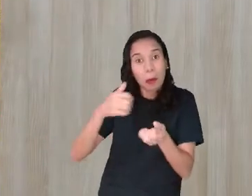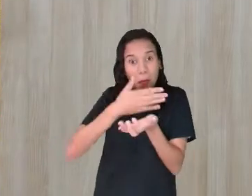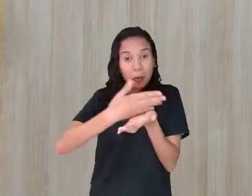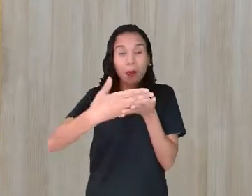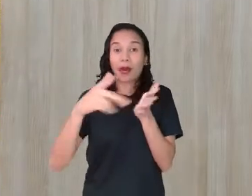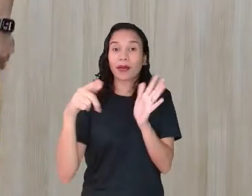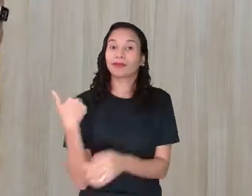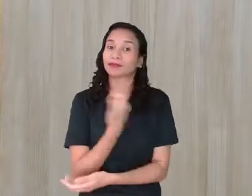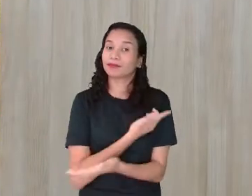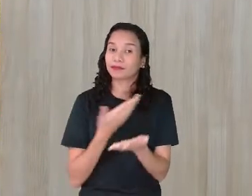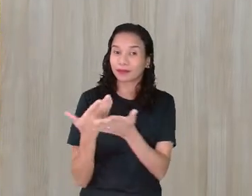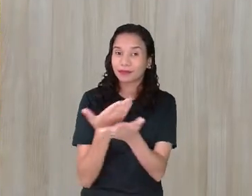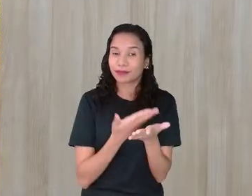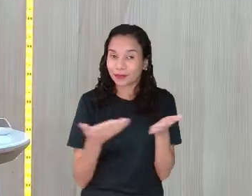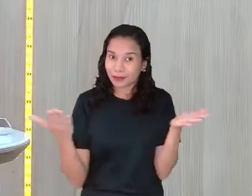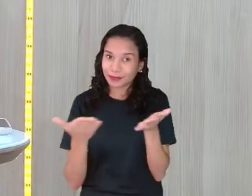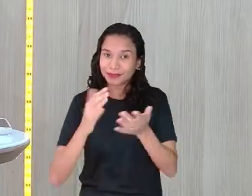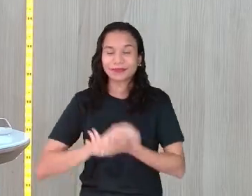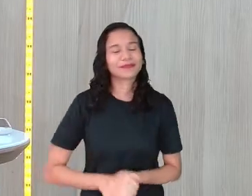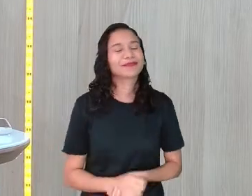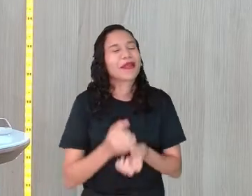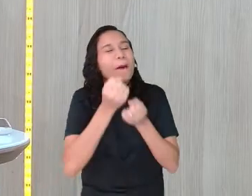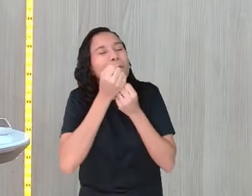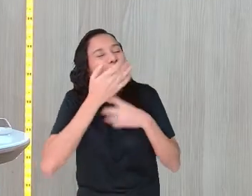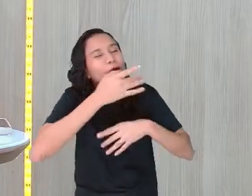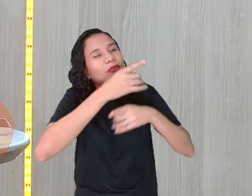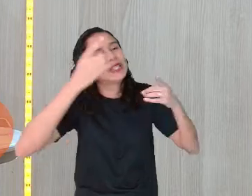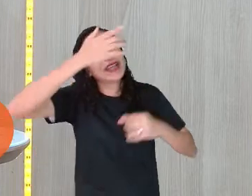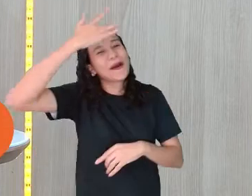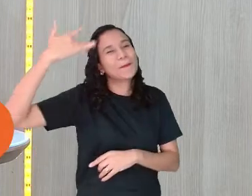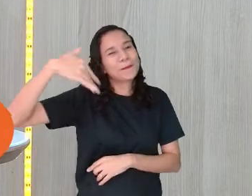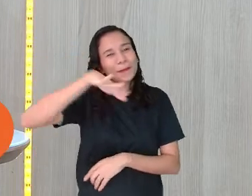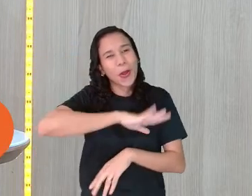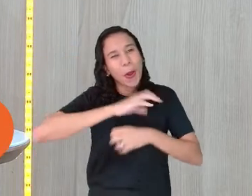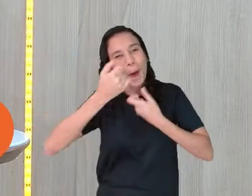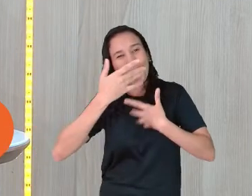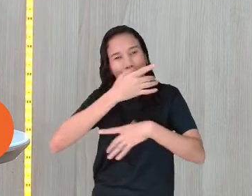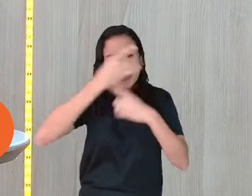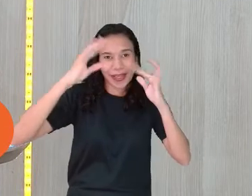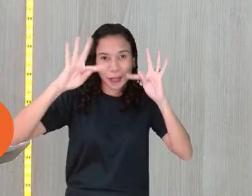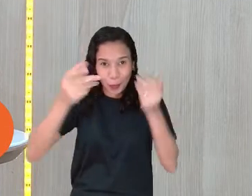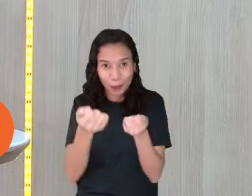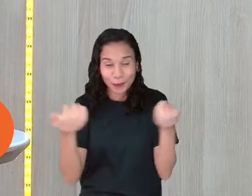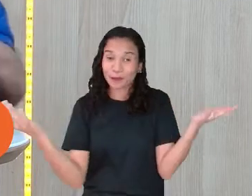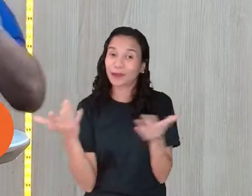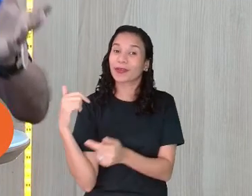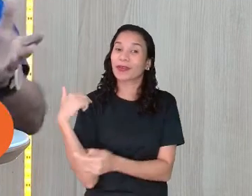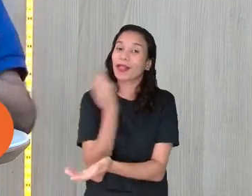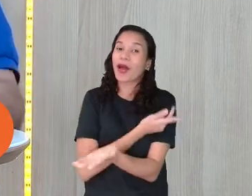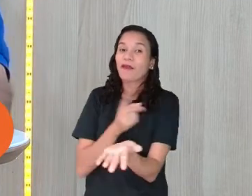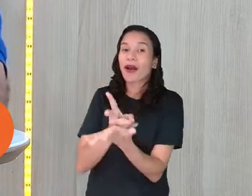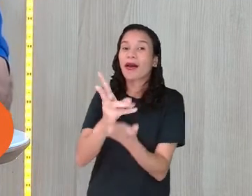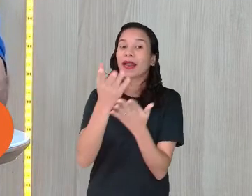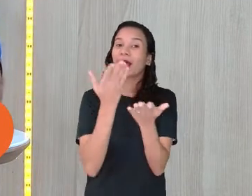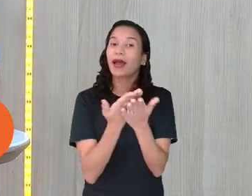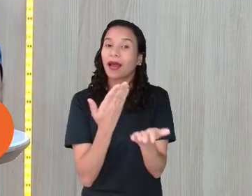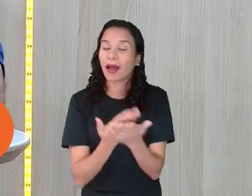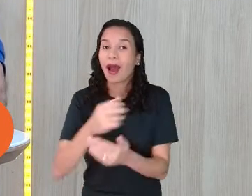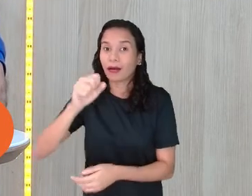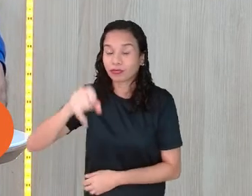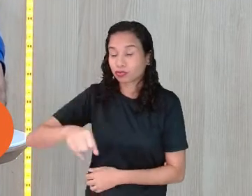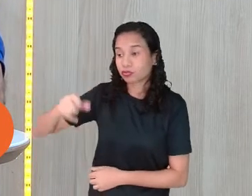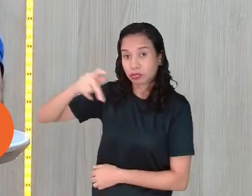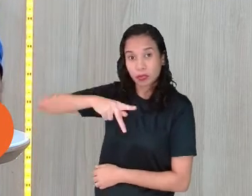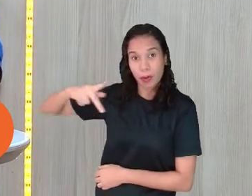para a gente iniciar a nossa aula de hoje. Bom dia, galerinha. Bom dia a todos. Hoje a continuidade da aula que